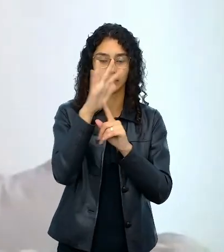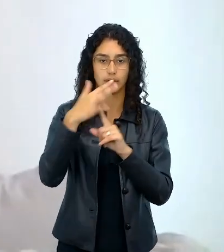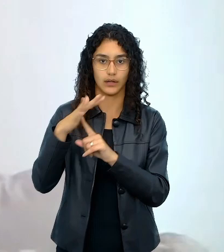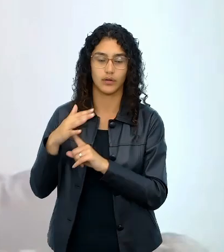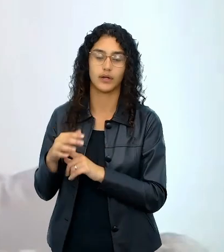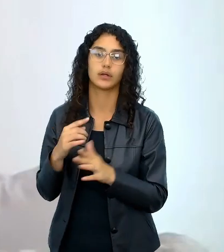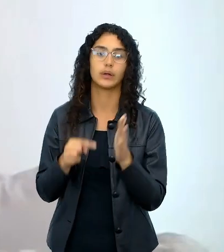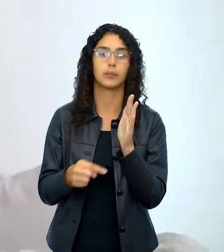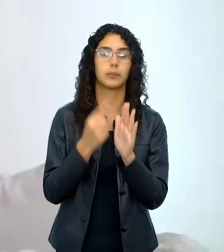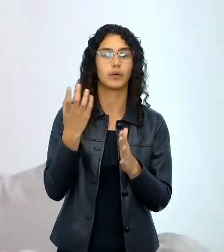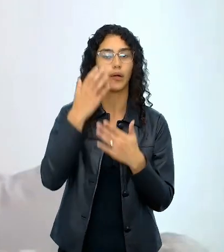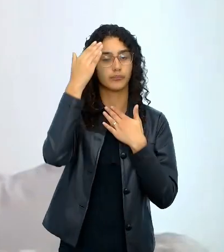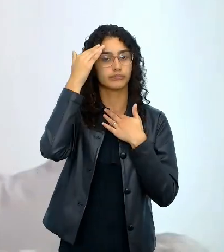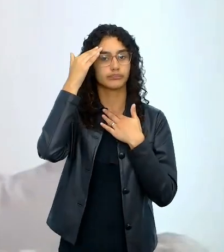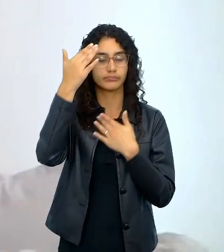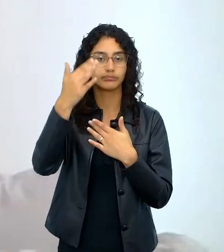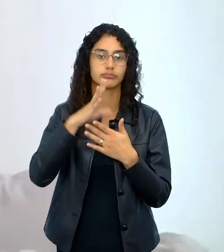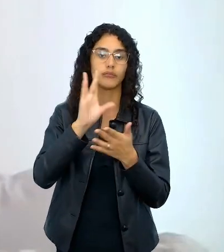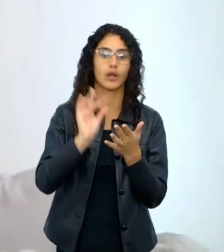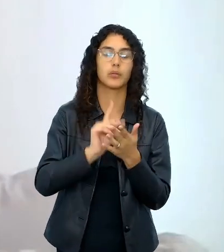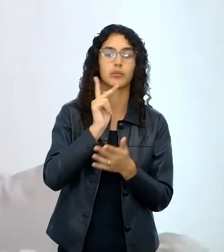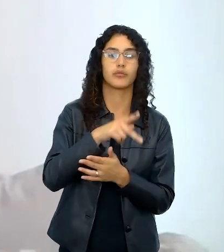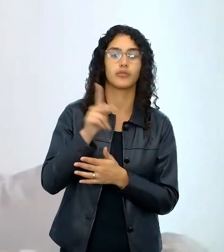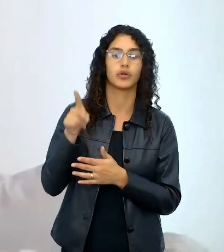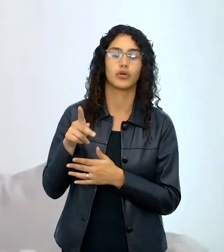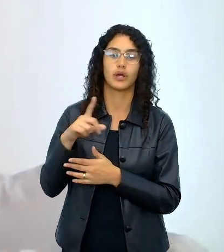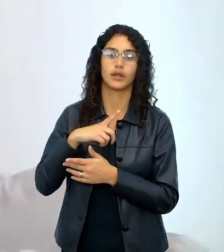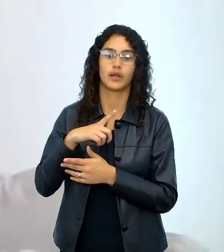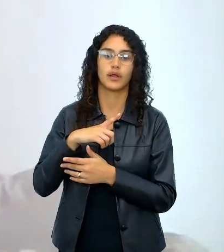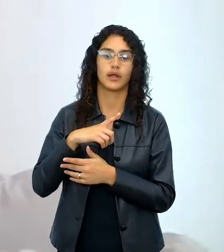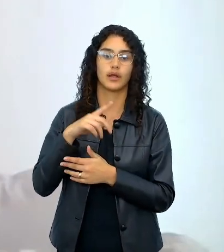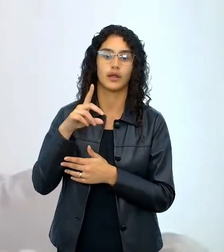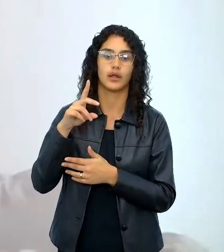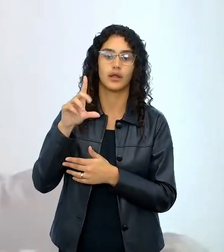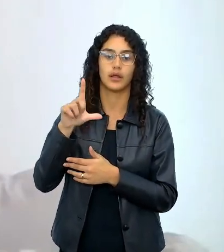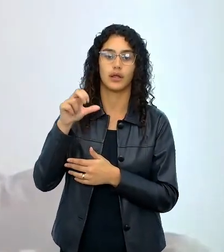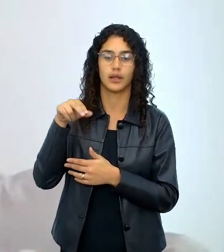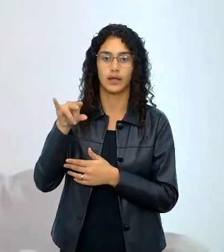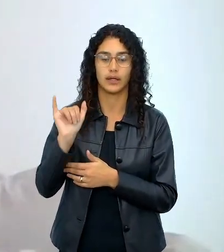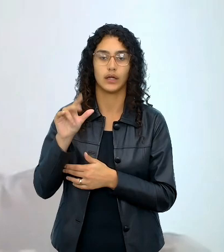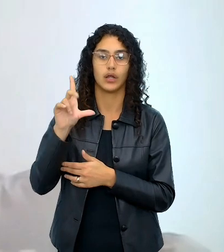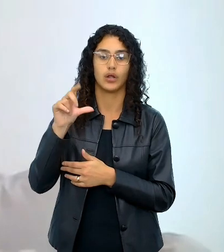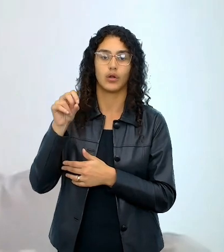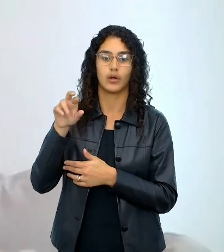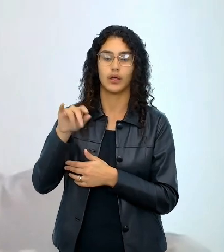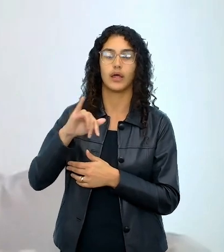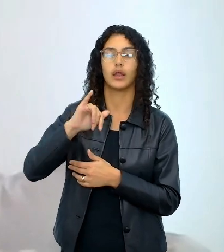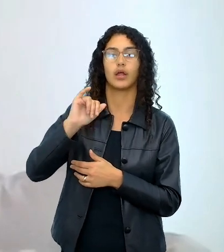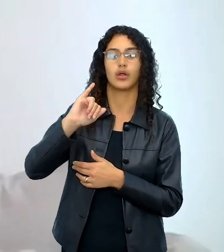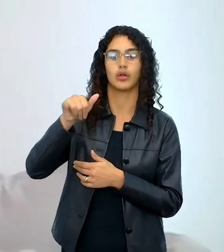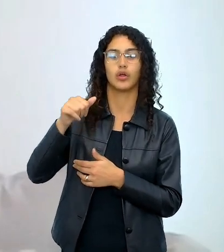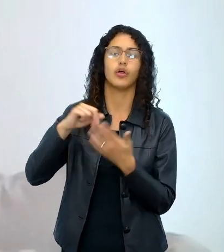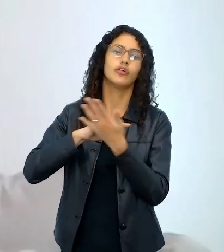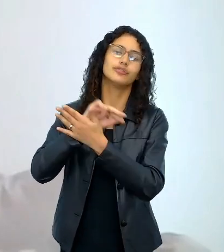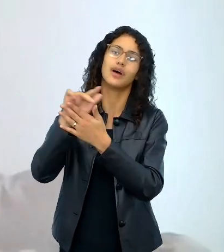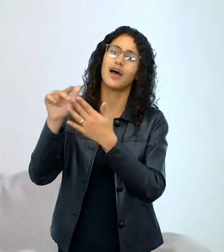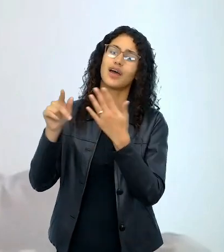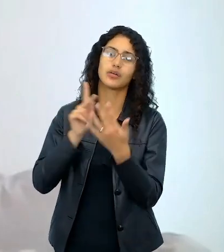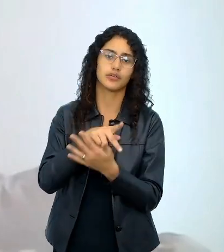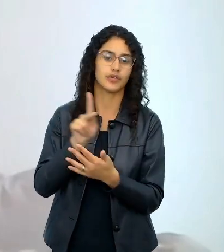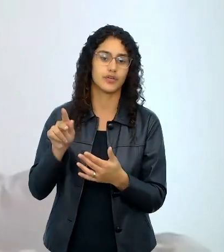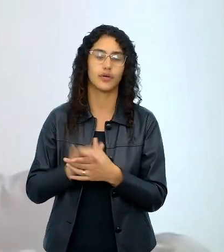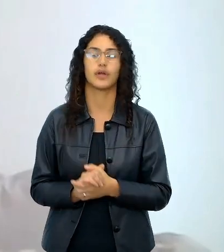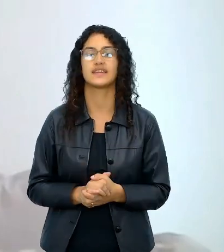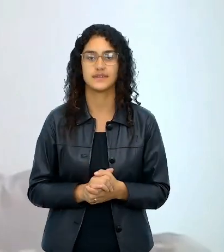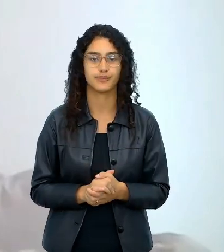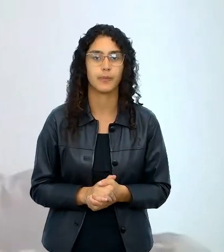Então, primeiro eu quero agradecer professor Plácido, professora Leni Nogueira, Jaqueline, a Thalita, né, que